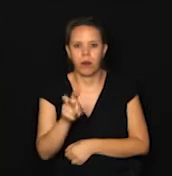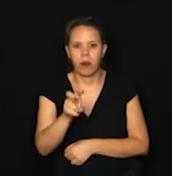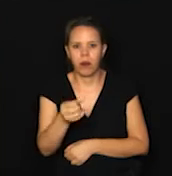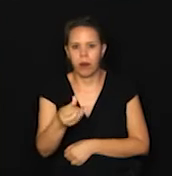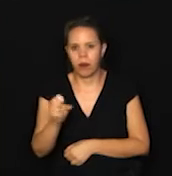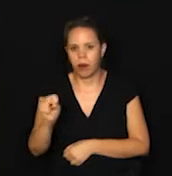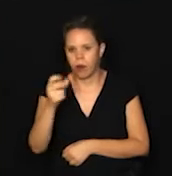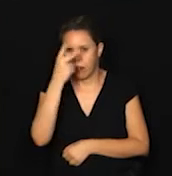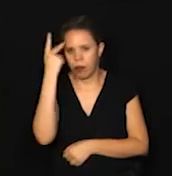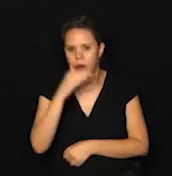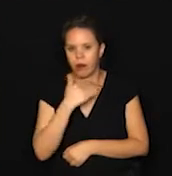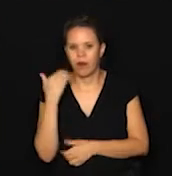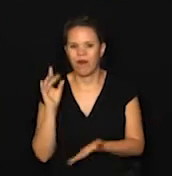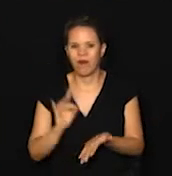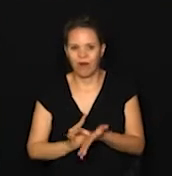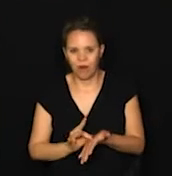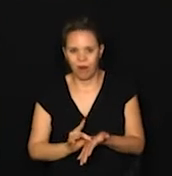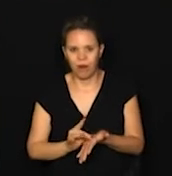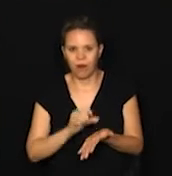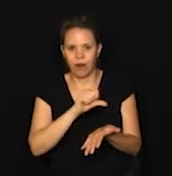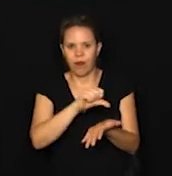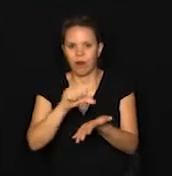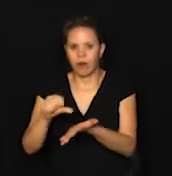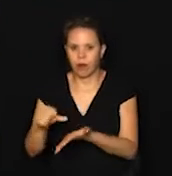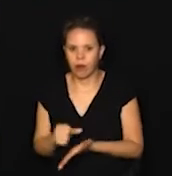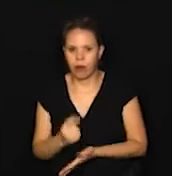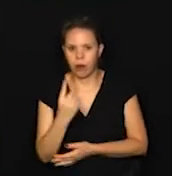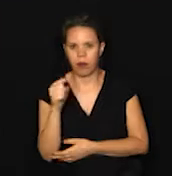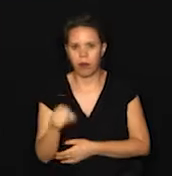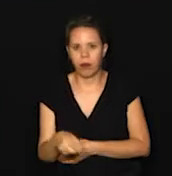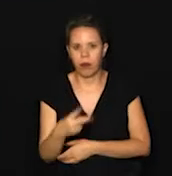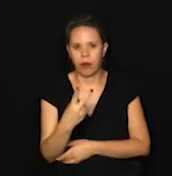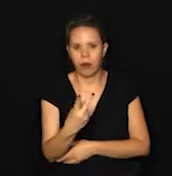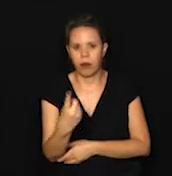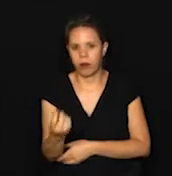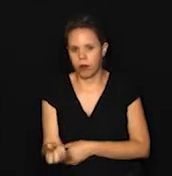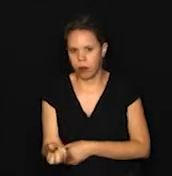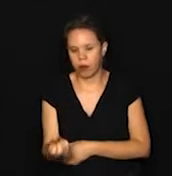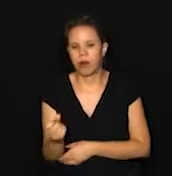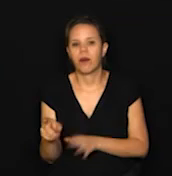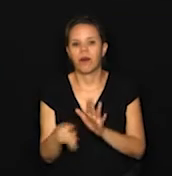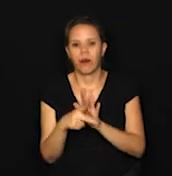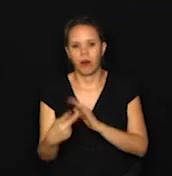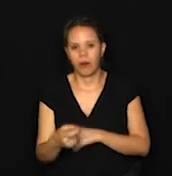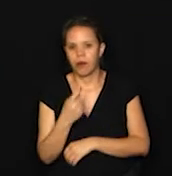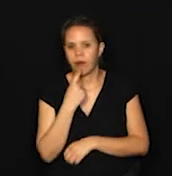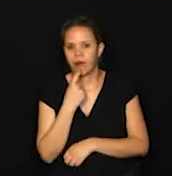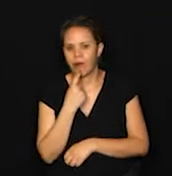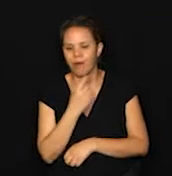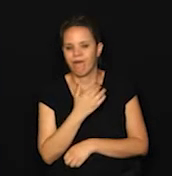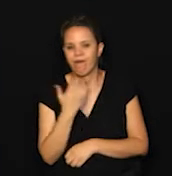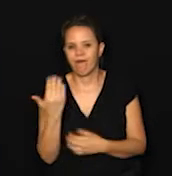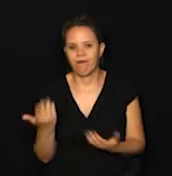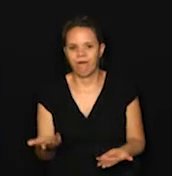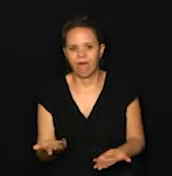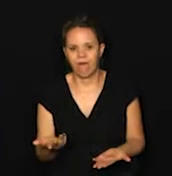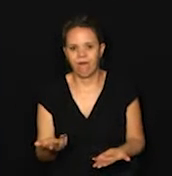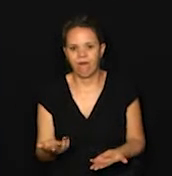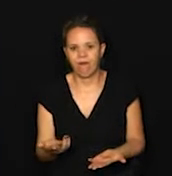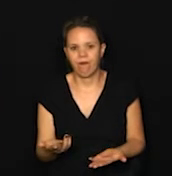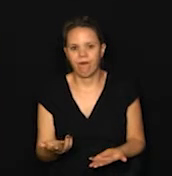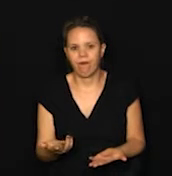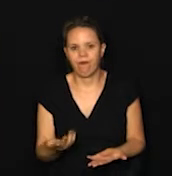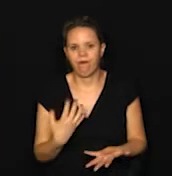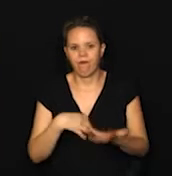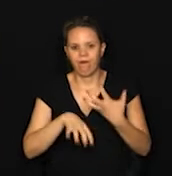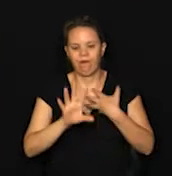2.568 mortes confirmadas, sendo que 1.216 são da cidade de Campinas. Nosso